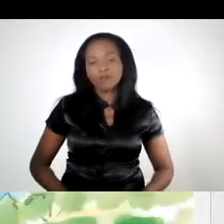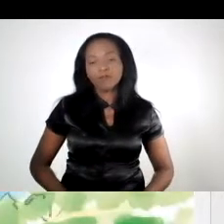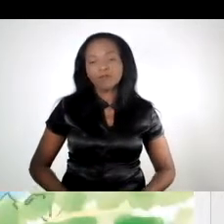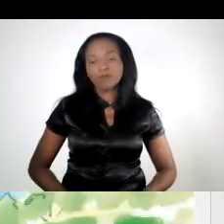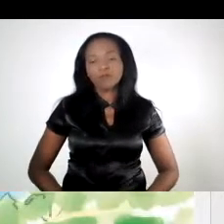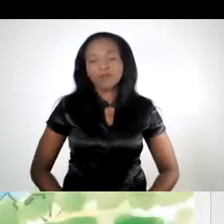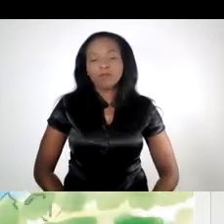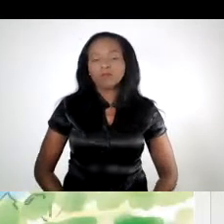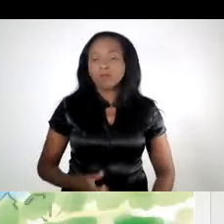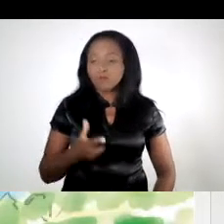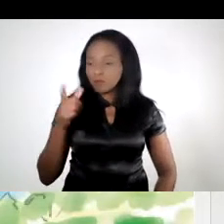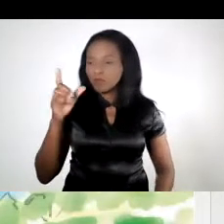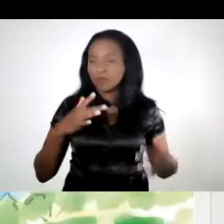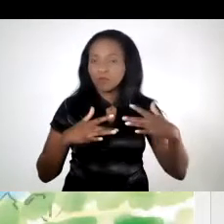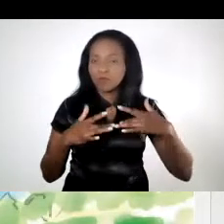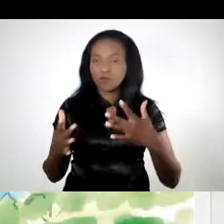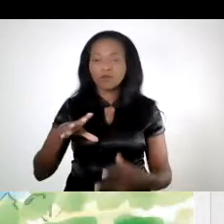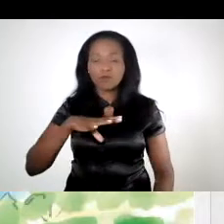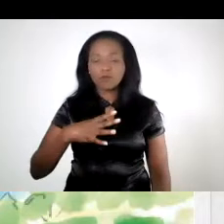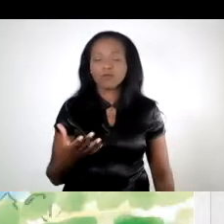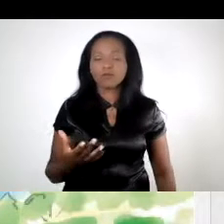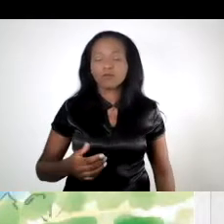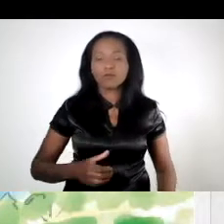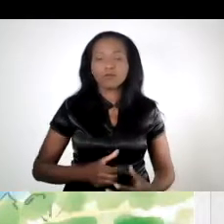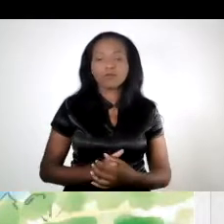Mais um voluntário corajoso?